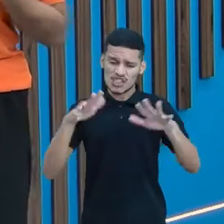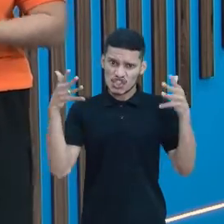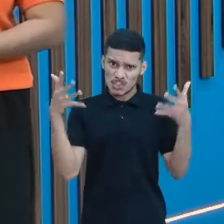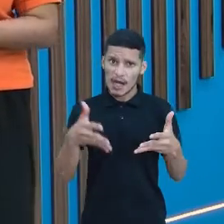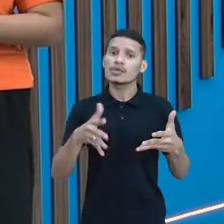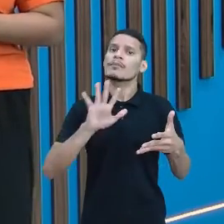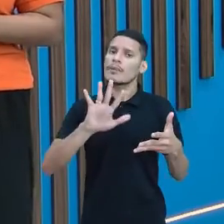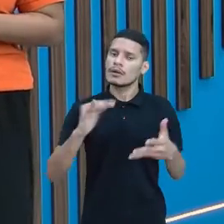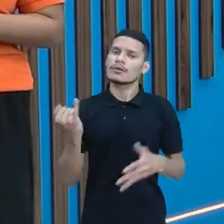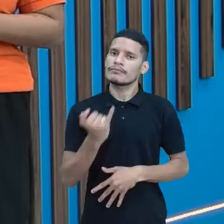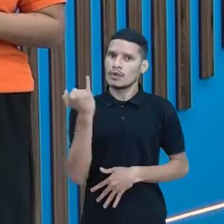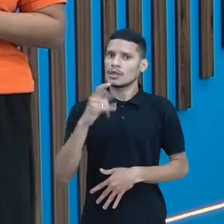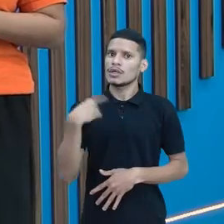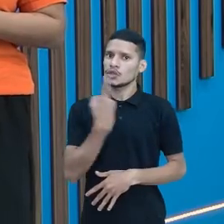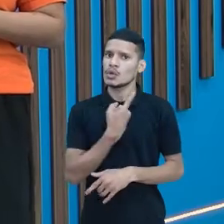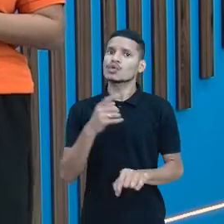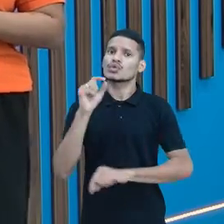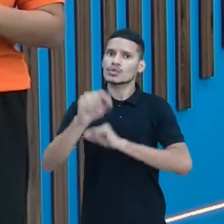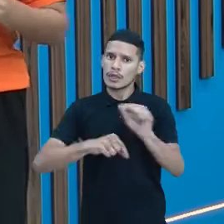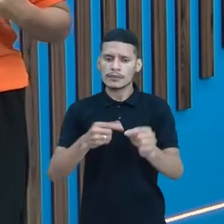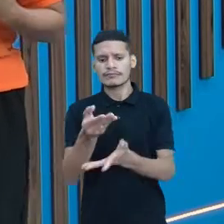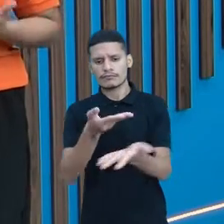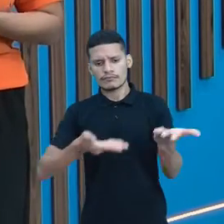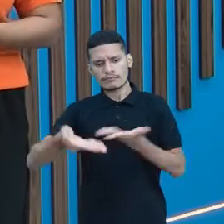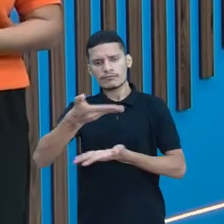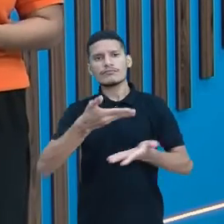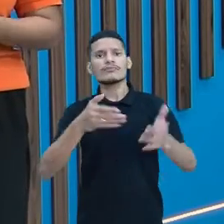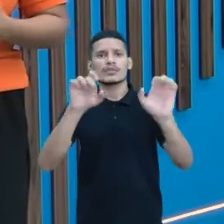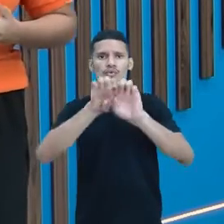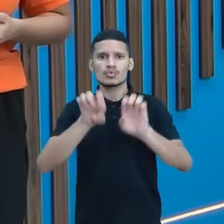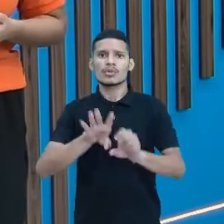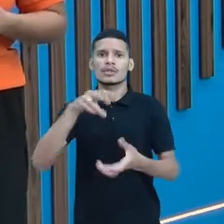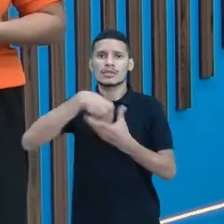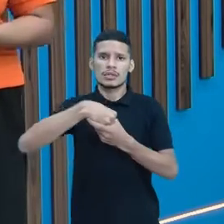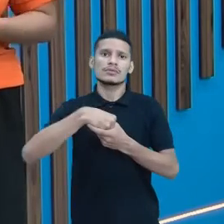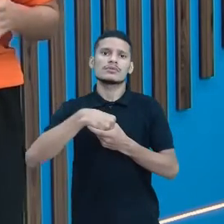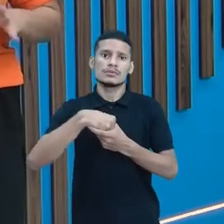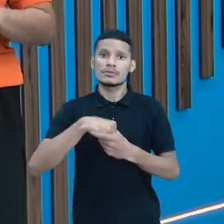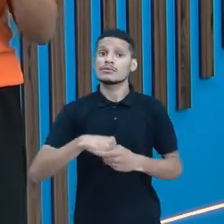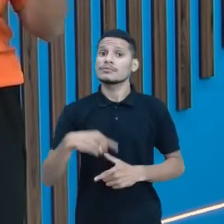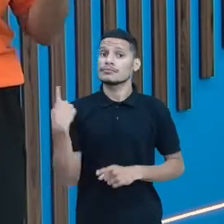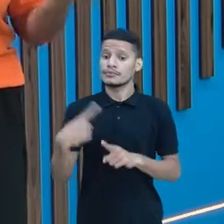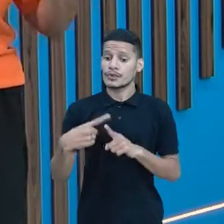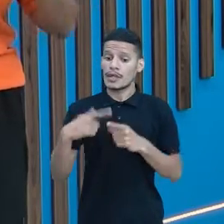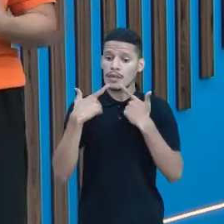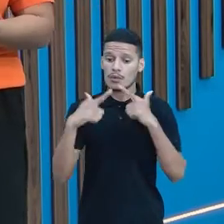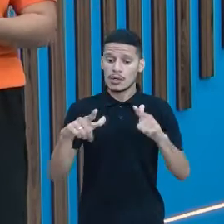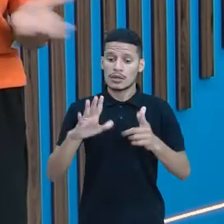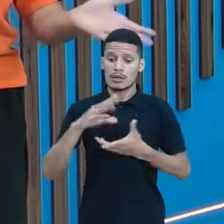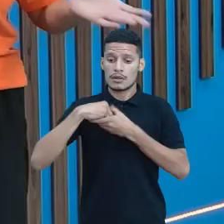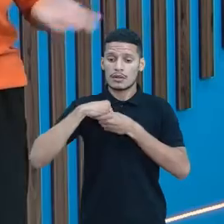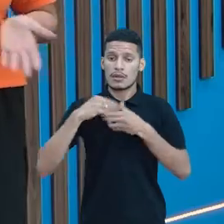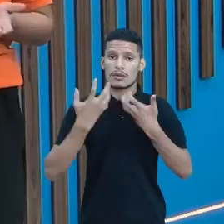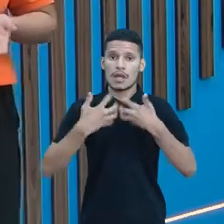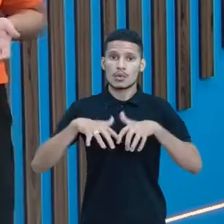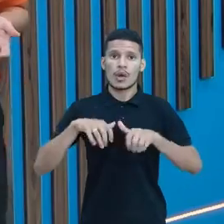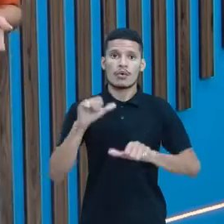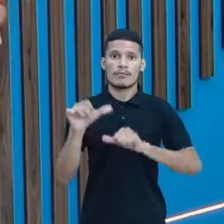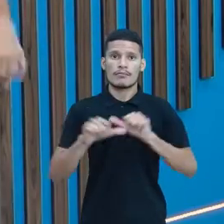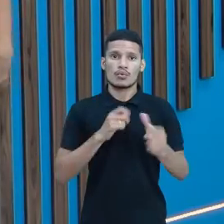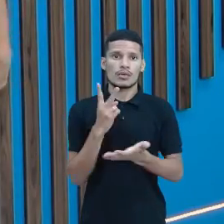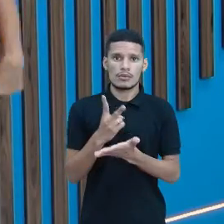mas é importante que a gente tenha uma estrutura mais ou menos estável, visto que a linguagem, ela é natural e ela se modifica